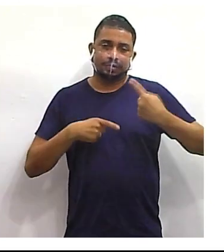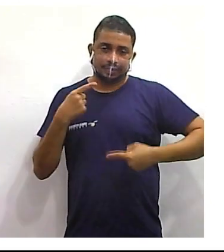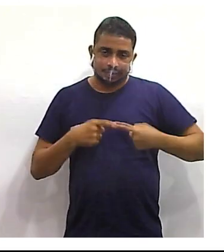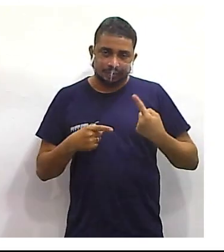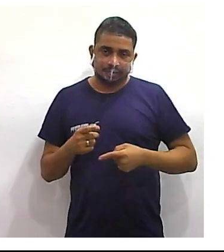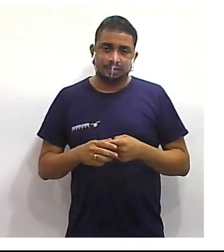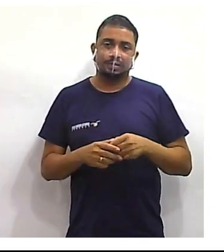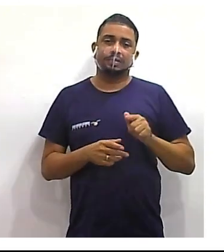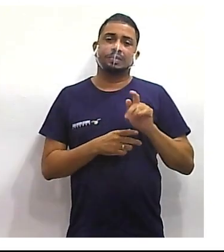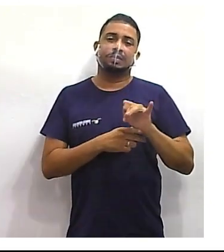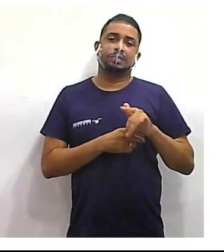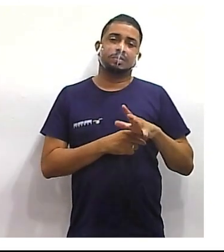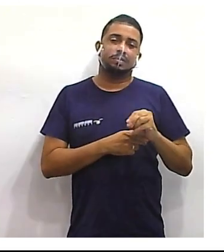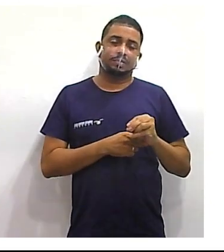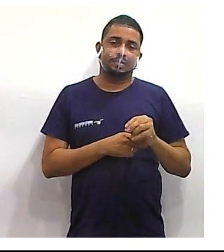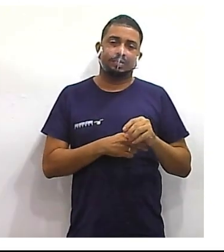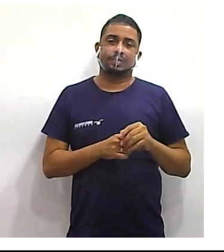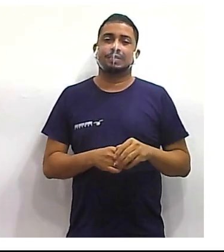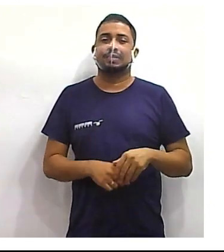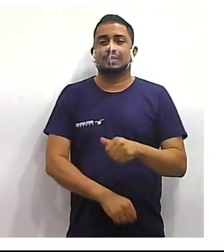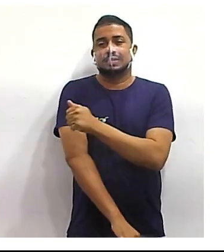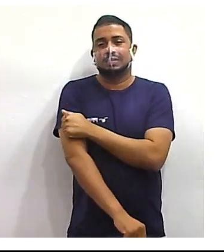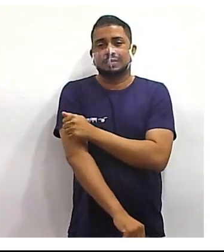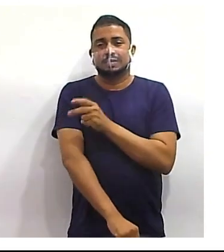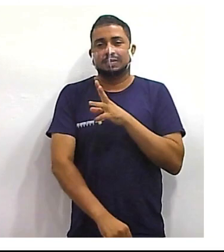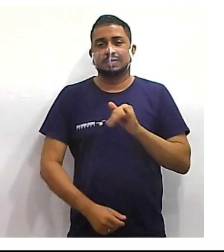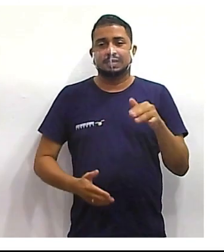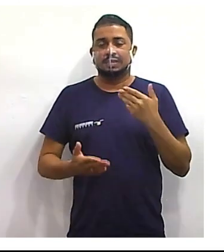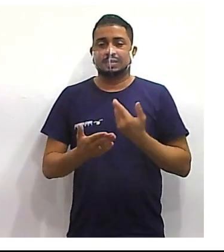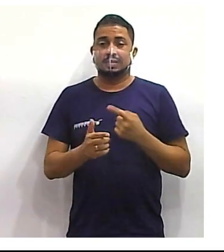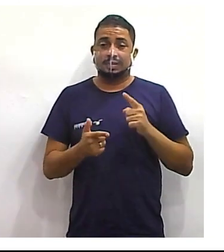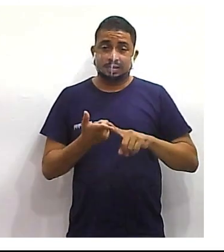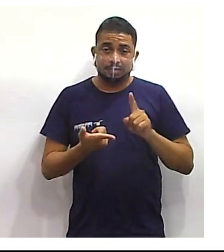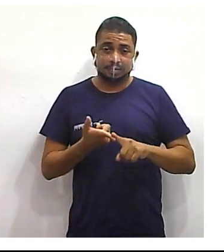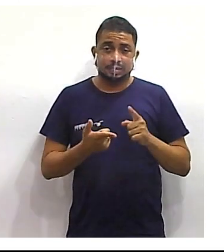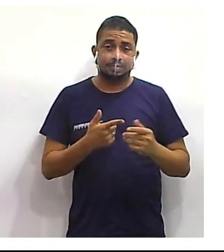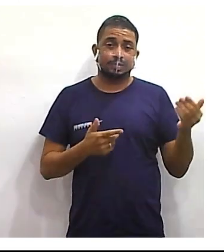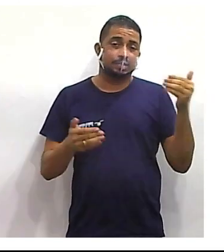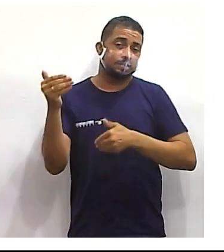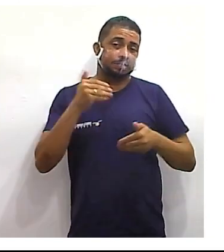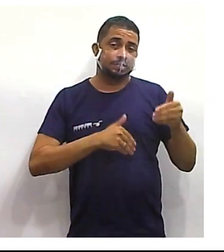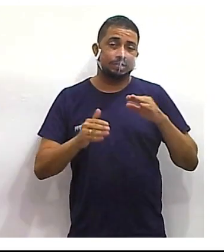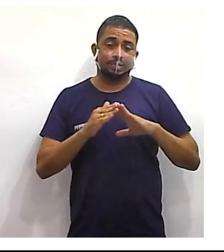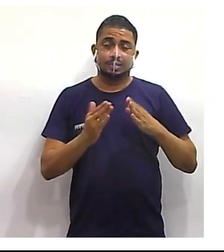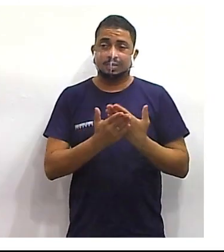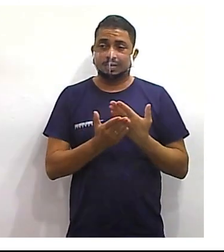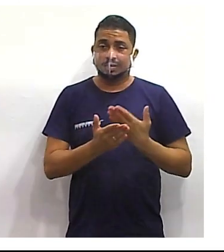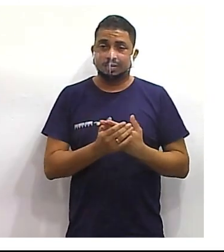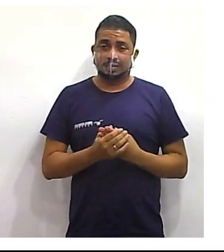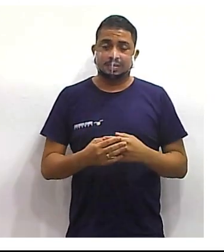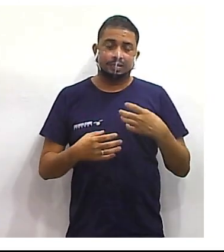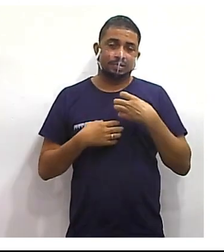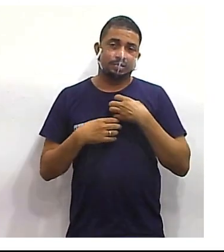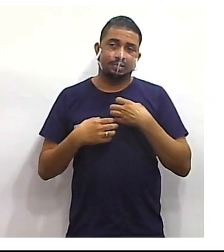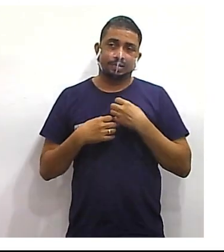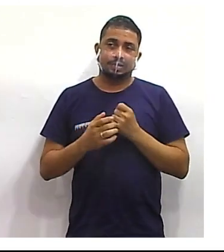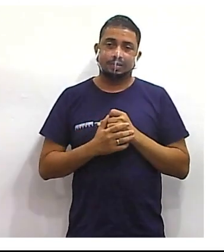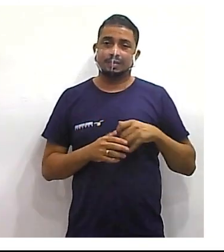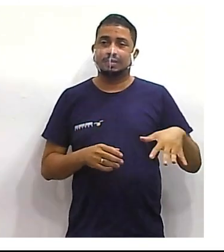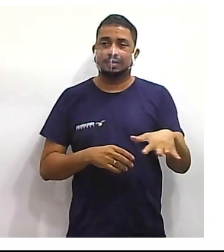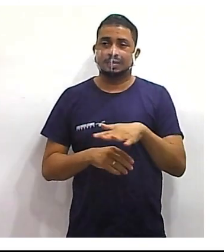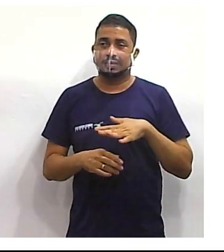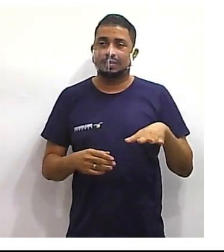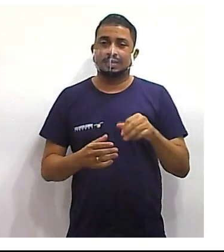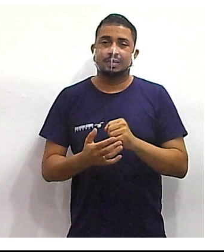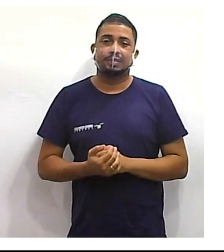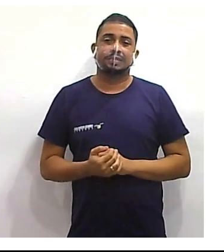Grêmio Estudantil, o estudante ele vai também participar da escola e se sentir pertencente daquele espaço, né, Márcia?